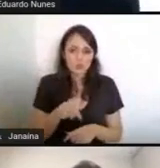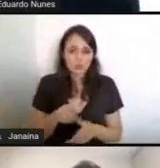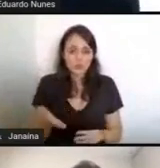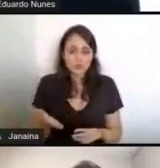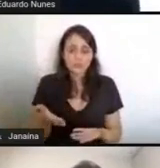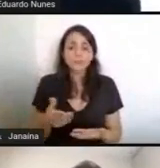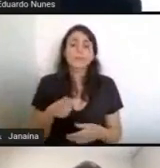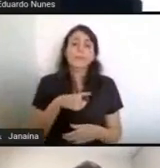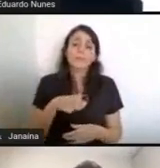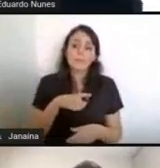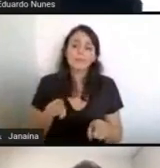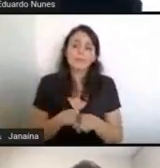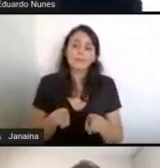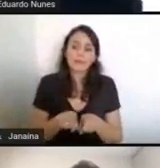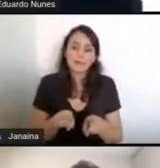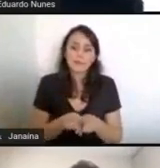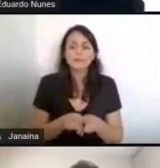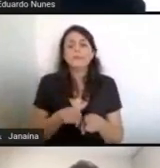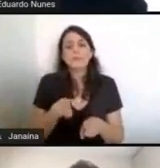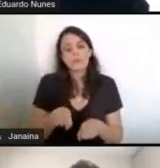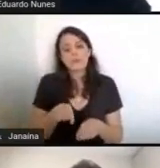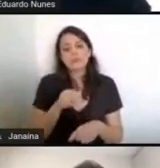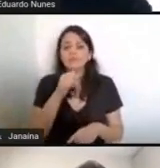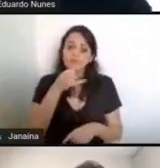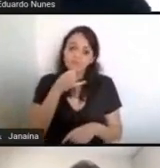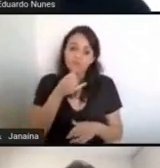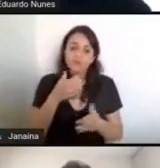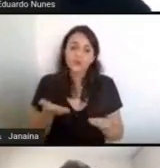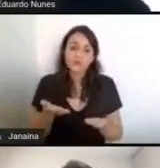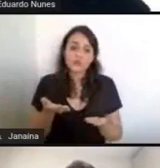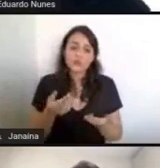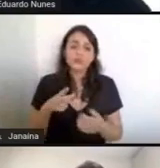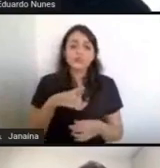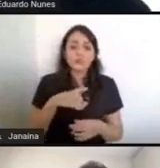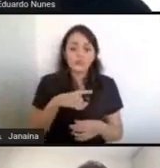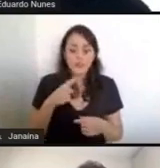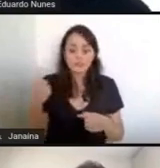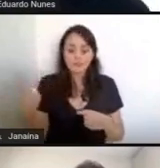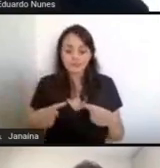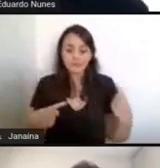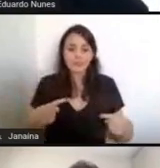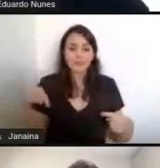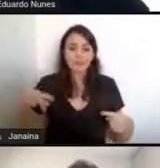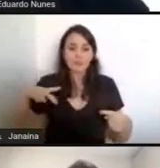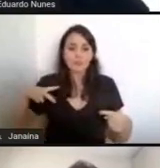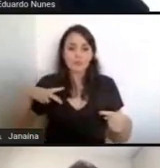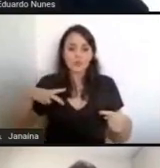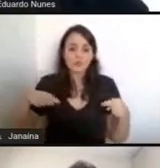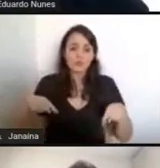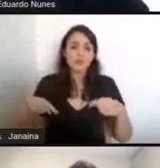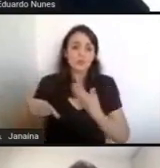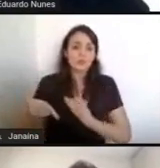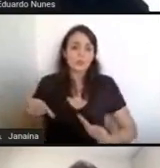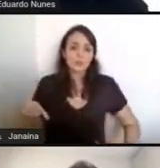cobertura, infelizmente, do SUS, né? Nós temos a convivência do setor privado com o setor público, então 25%